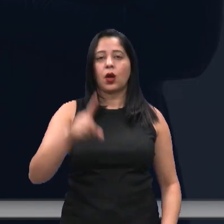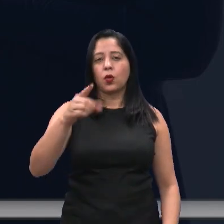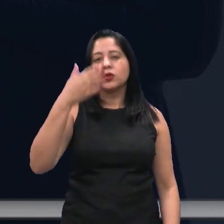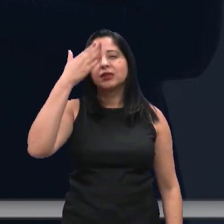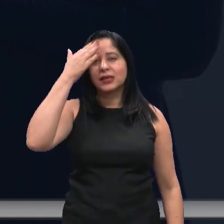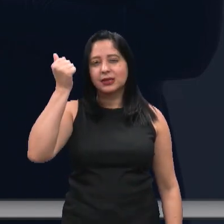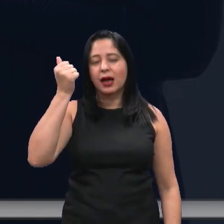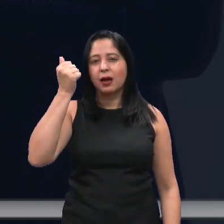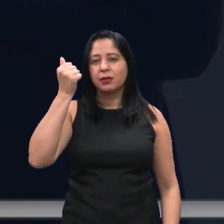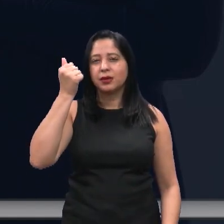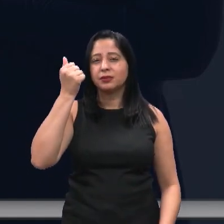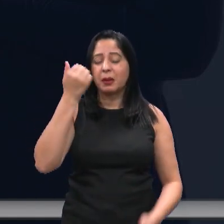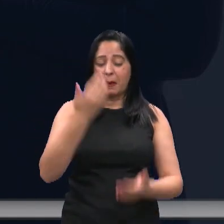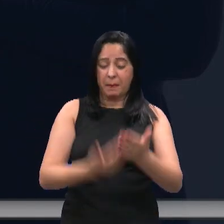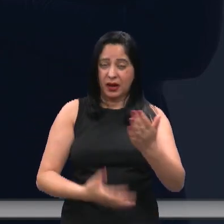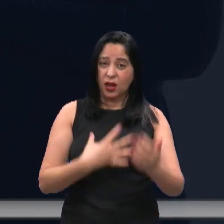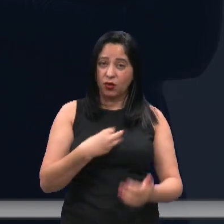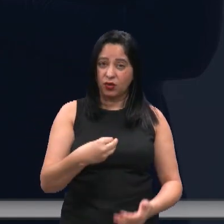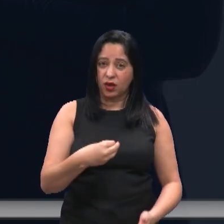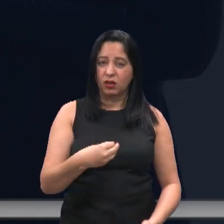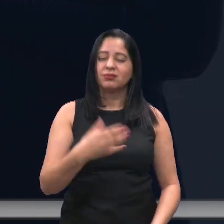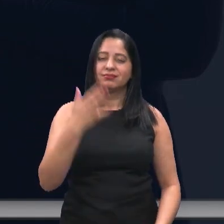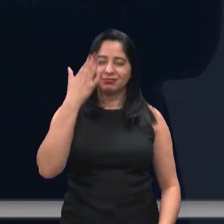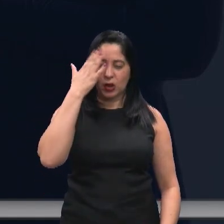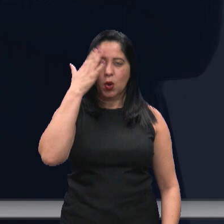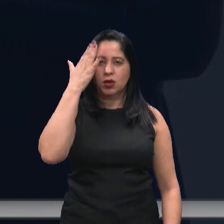filho? Eu sei.